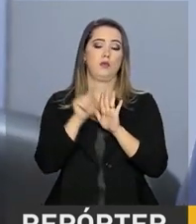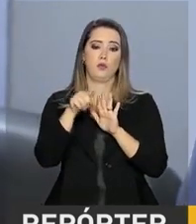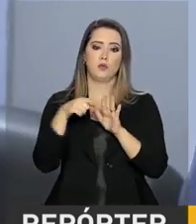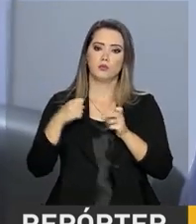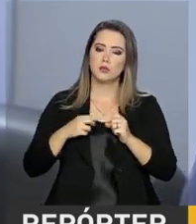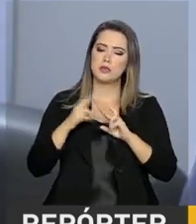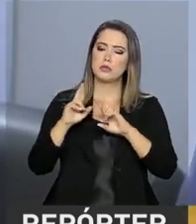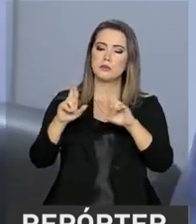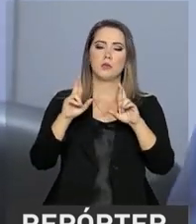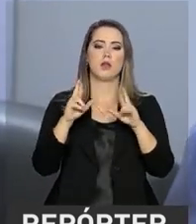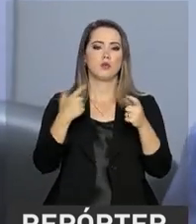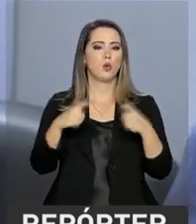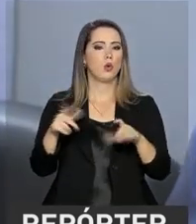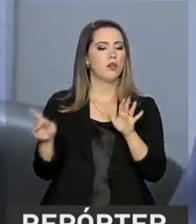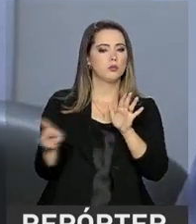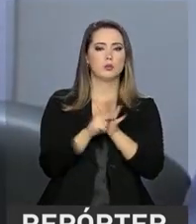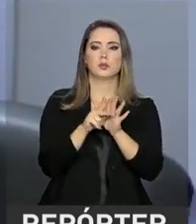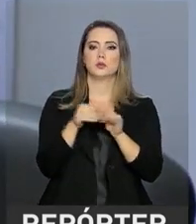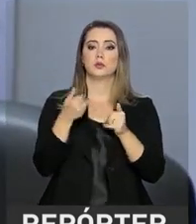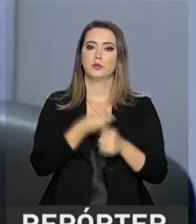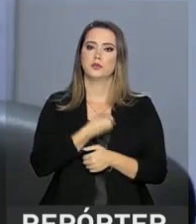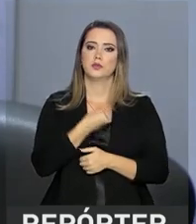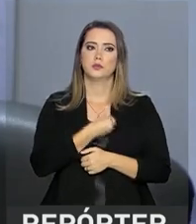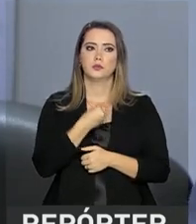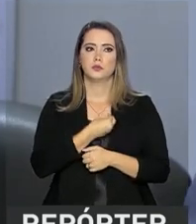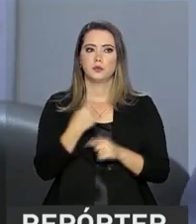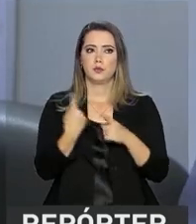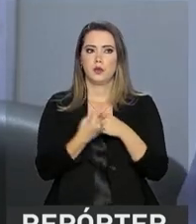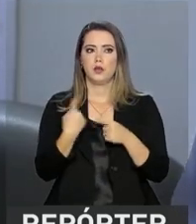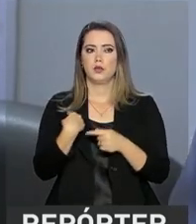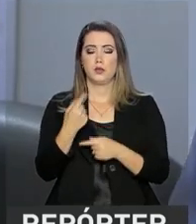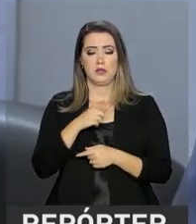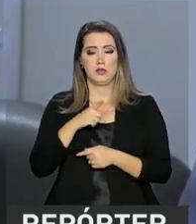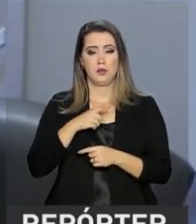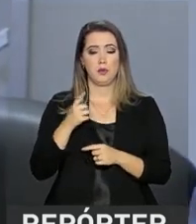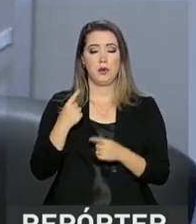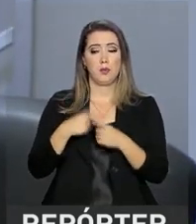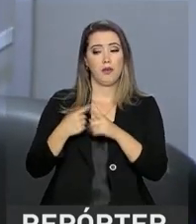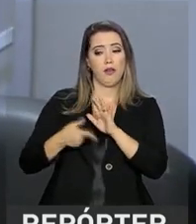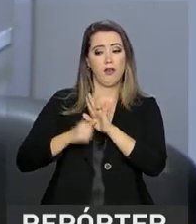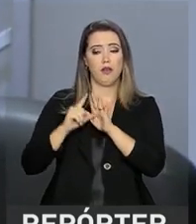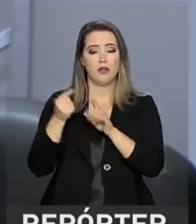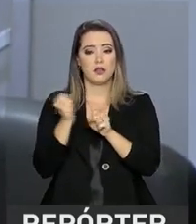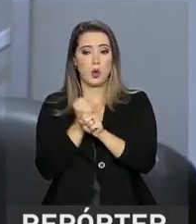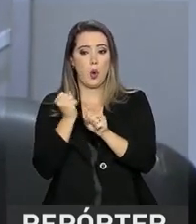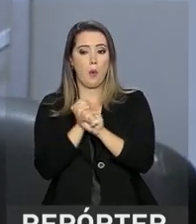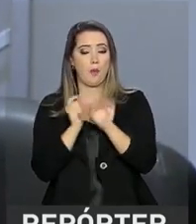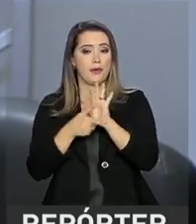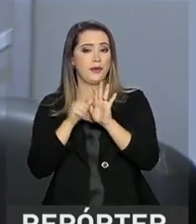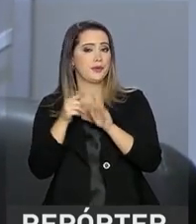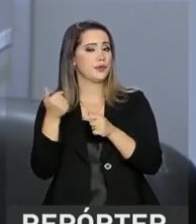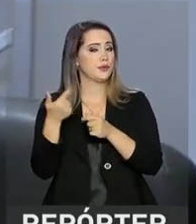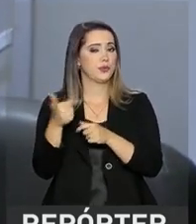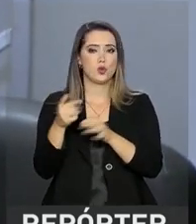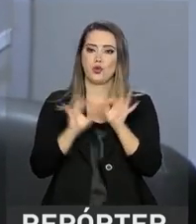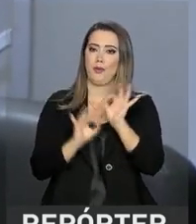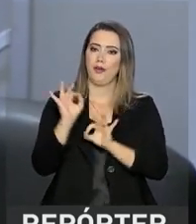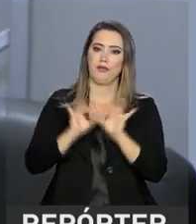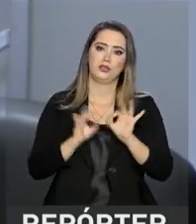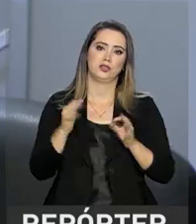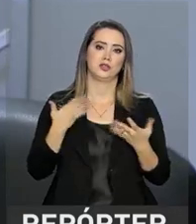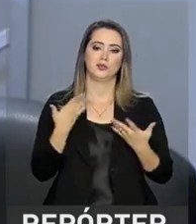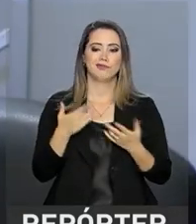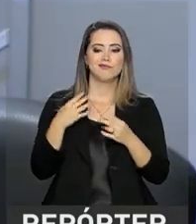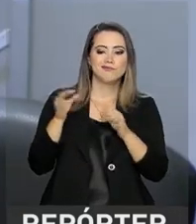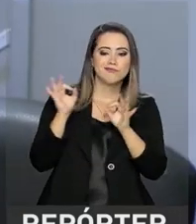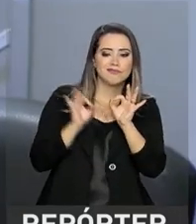tanto esperam por ter o seu tempo e também porque fomos duramente criticados uma obra que iniciou se sem planejamento sem